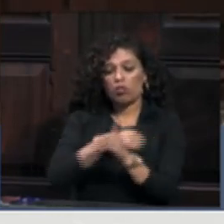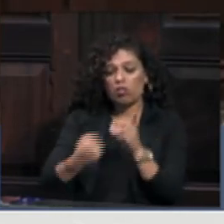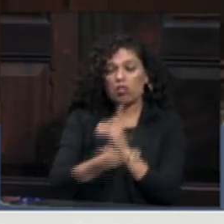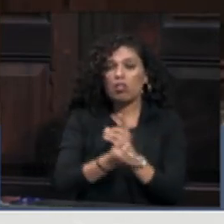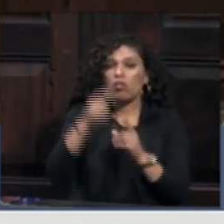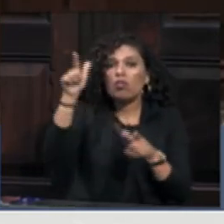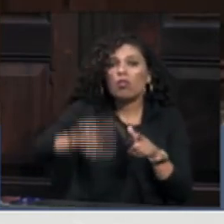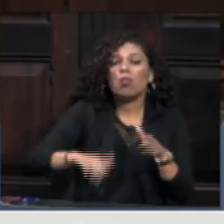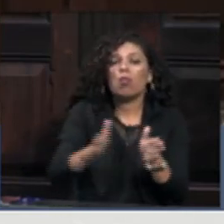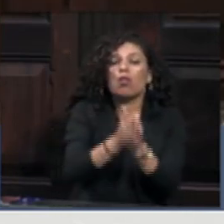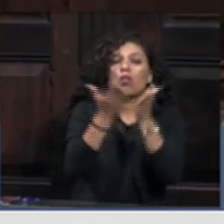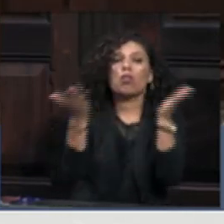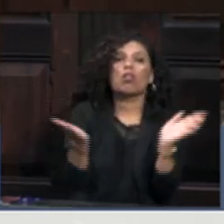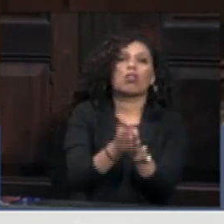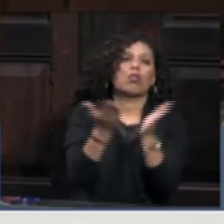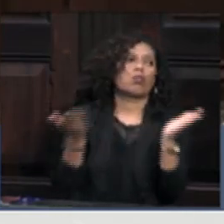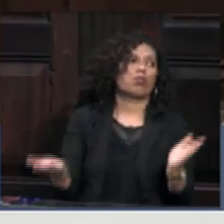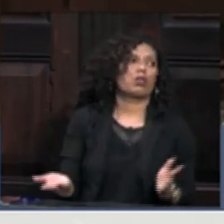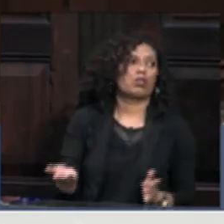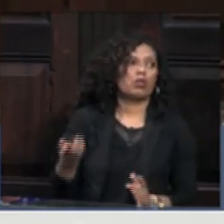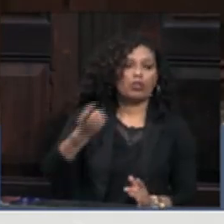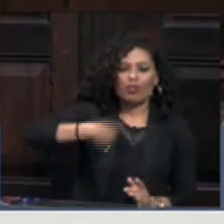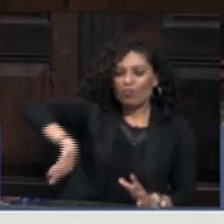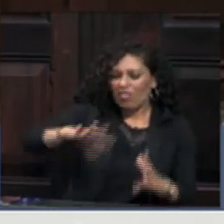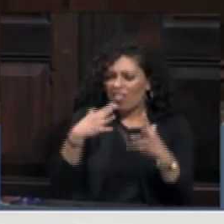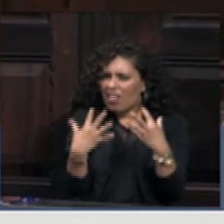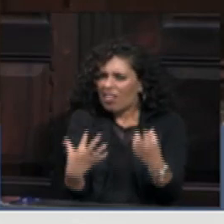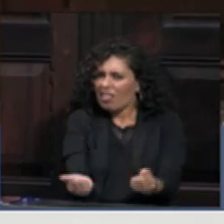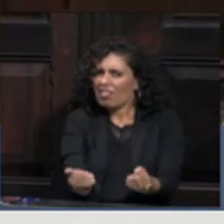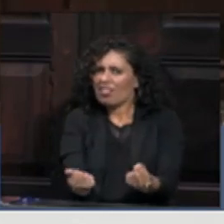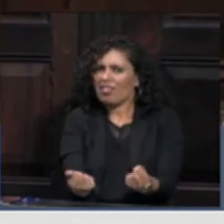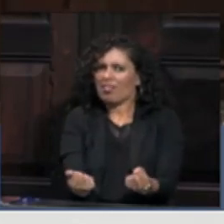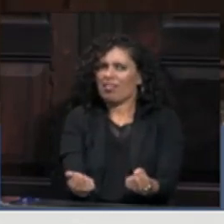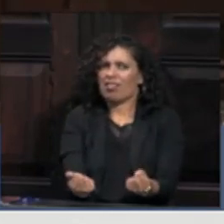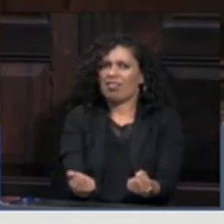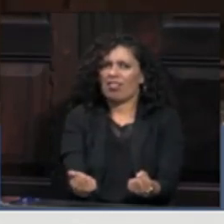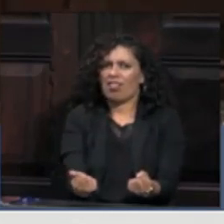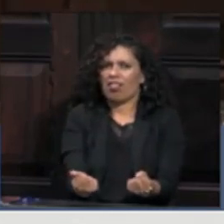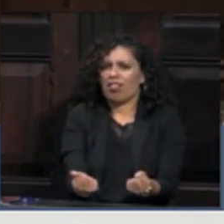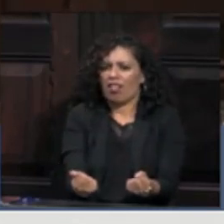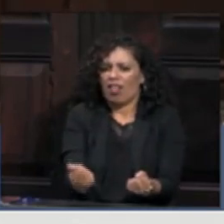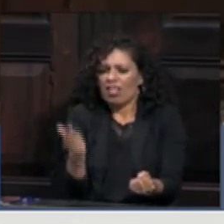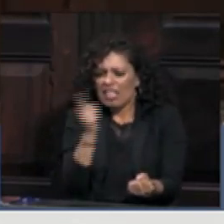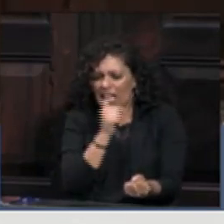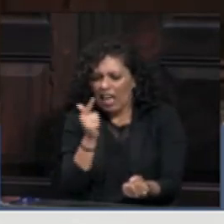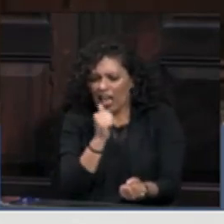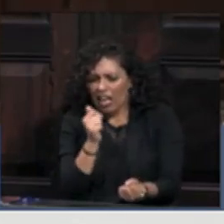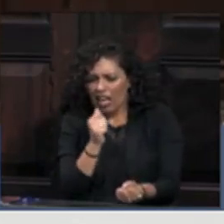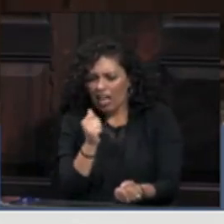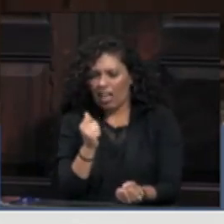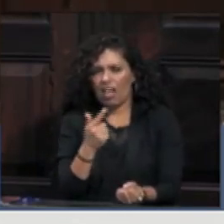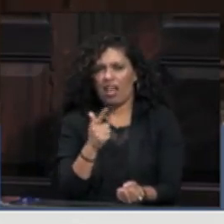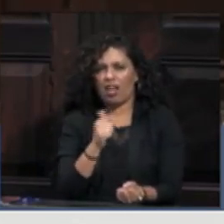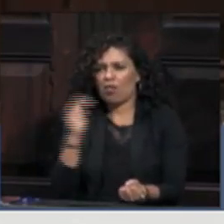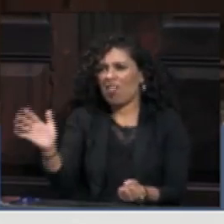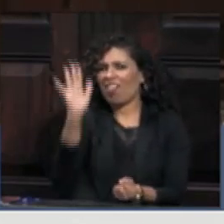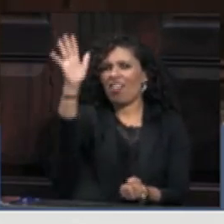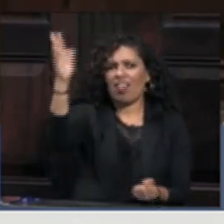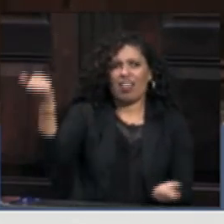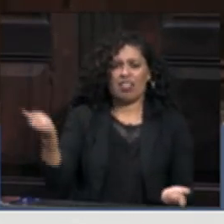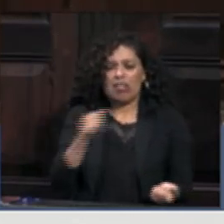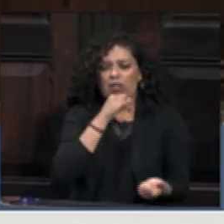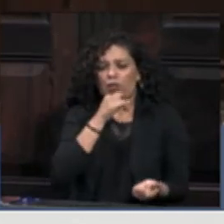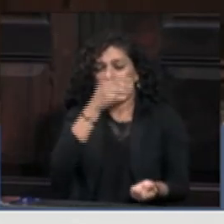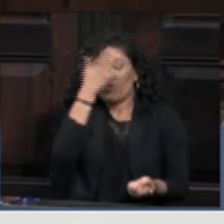empobrecida. Nós não podemos submeter a água ao lucro. Imagina o desempregado, não tem dinheiro